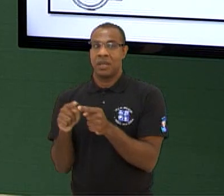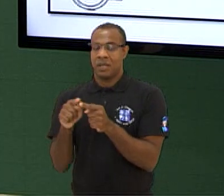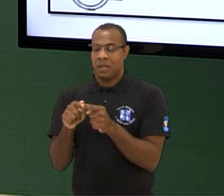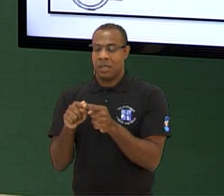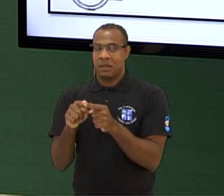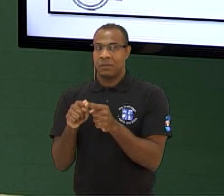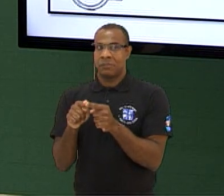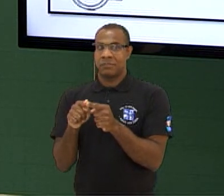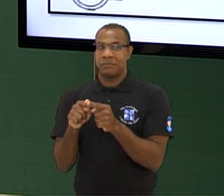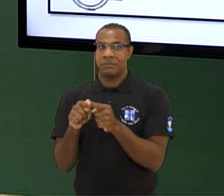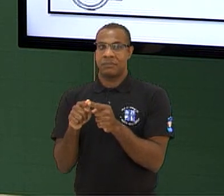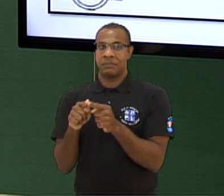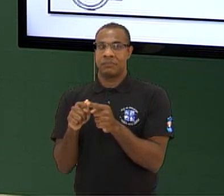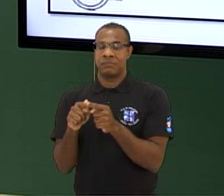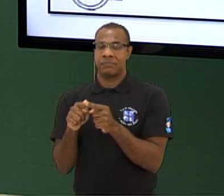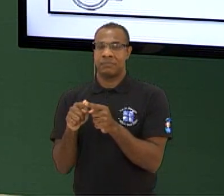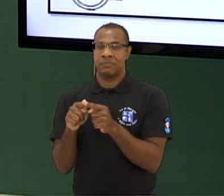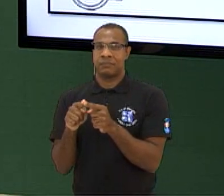de